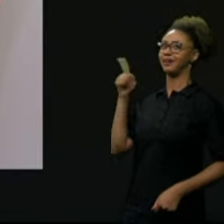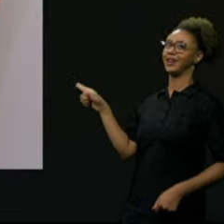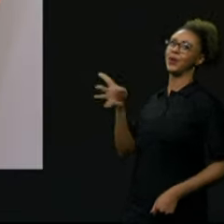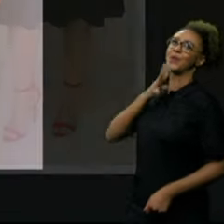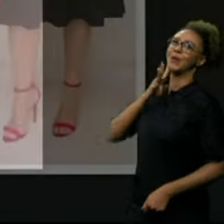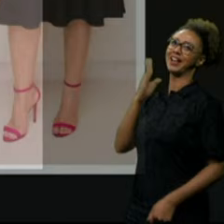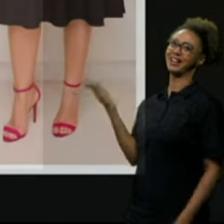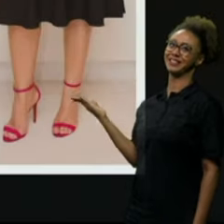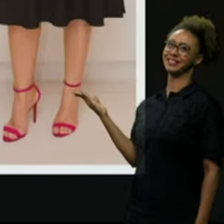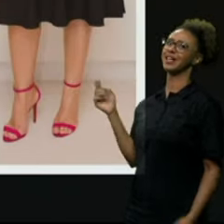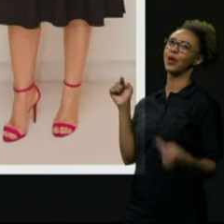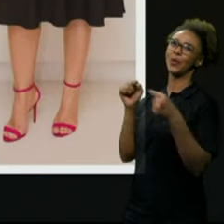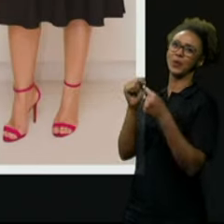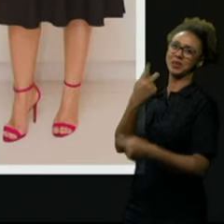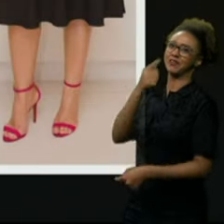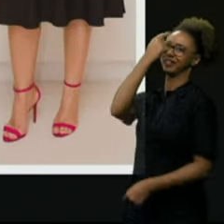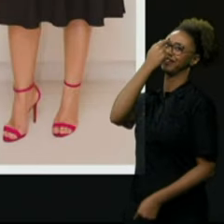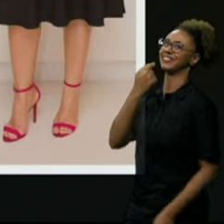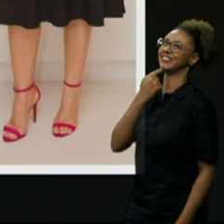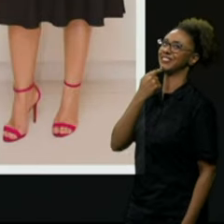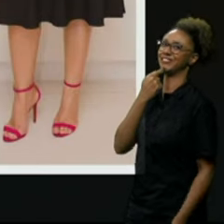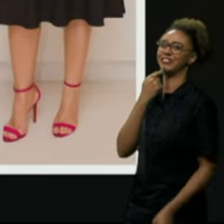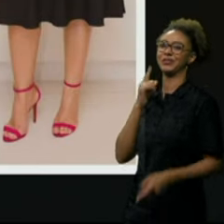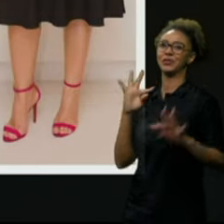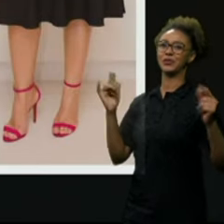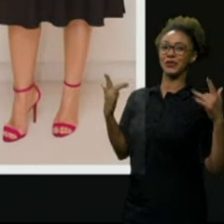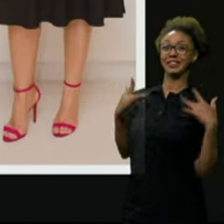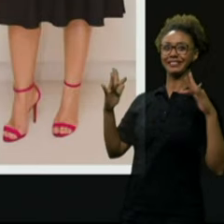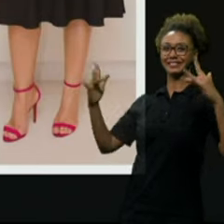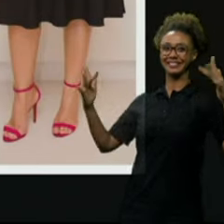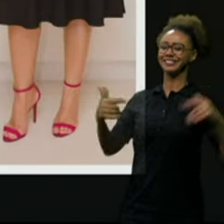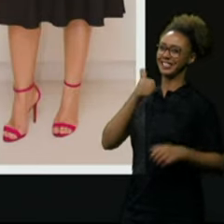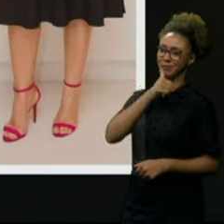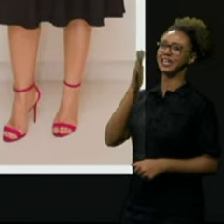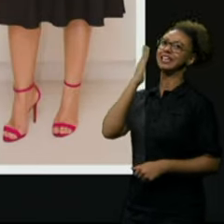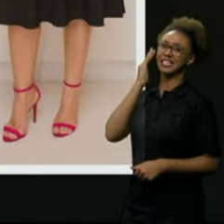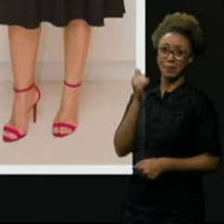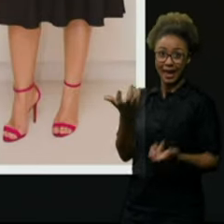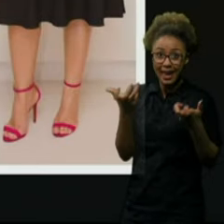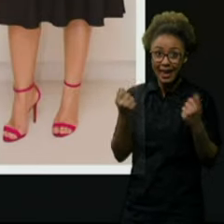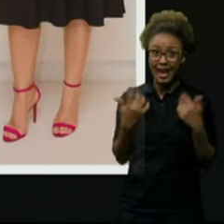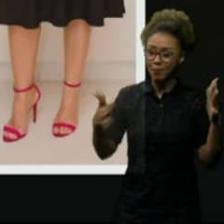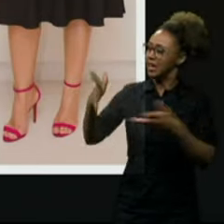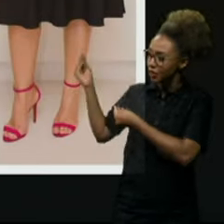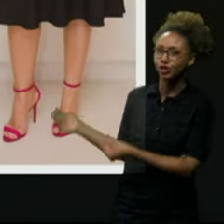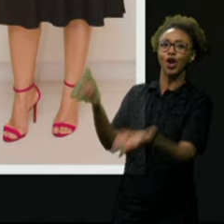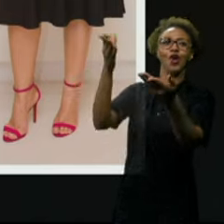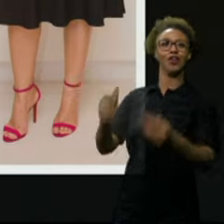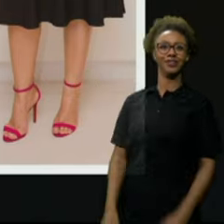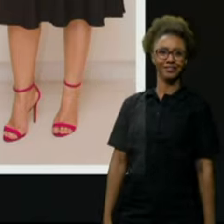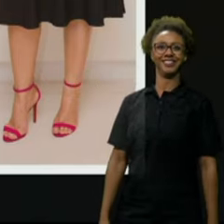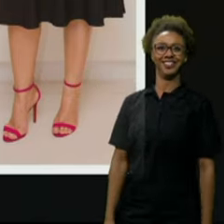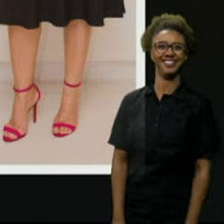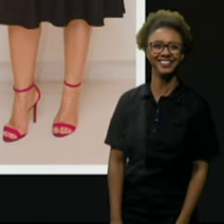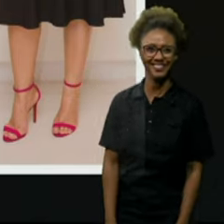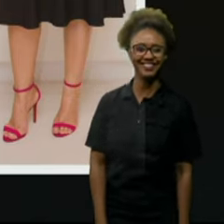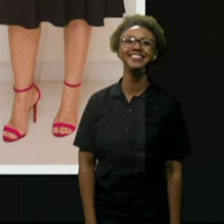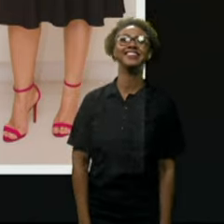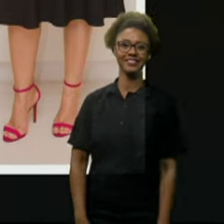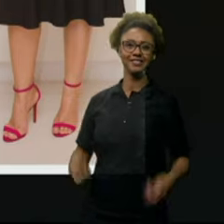galera já conhece bom né que é toda no paetê As meninas já sabe você que brilho minha filha para você